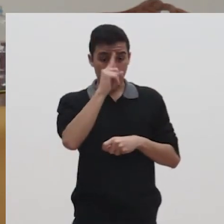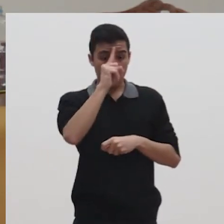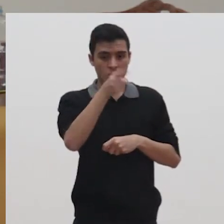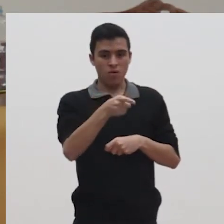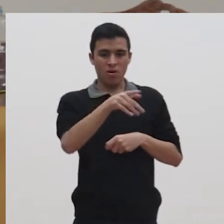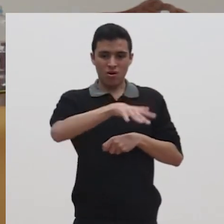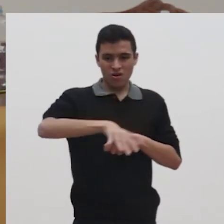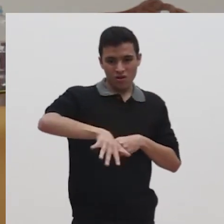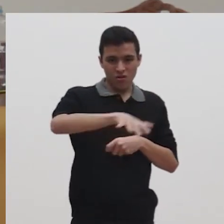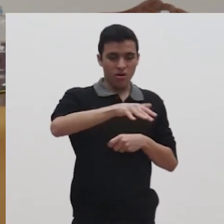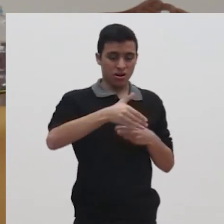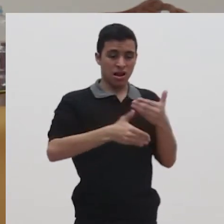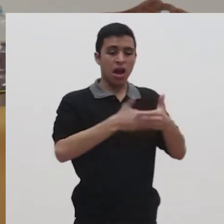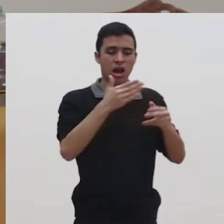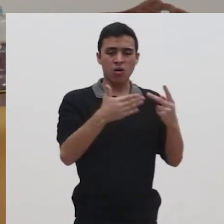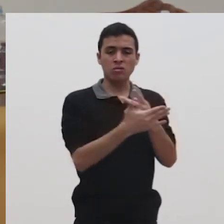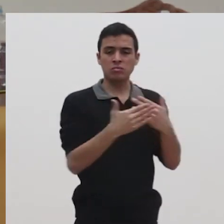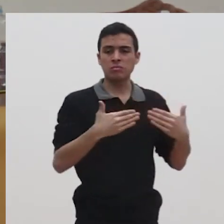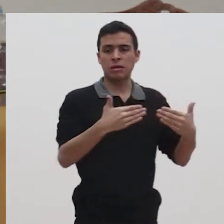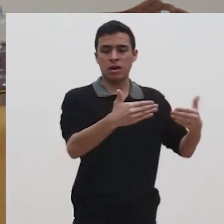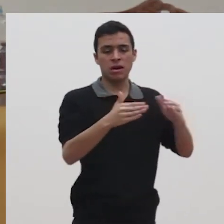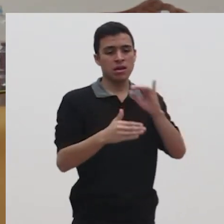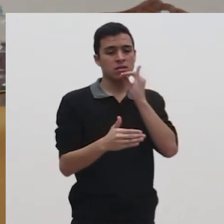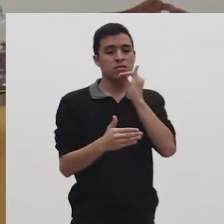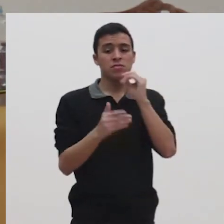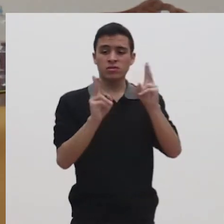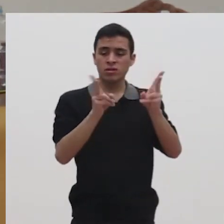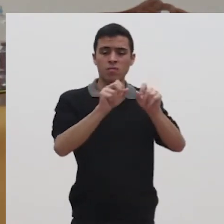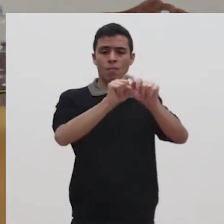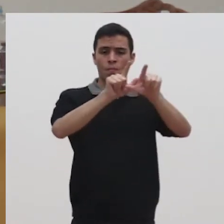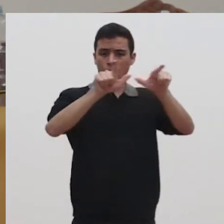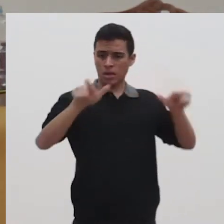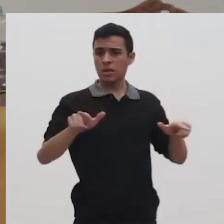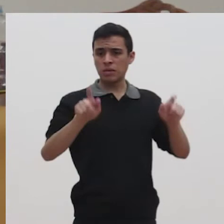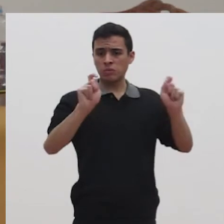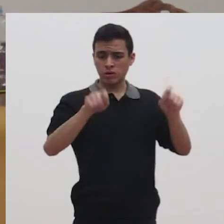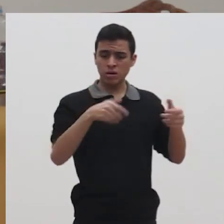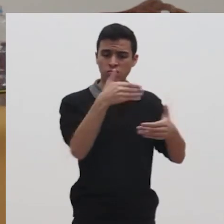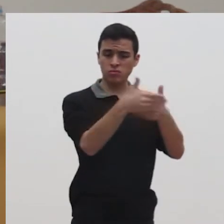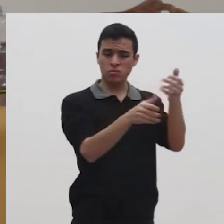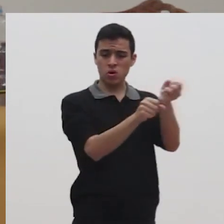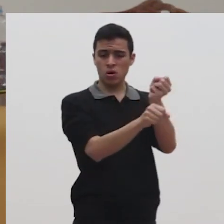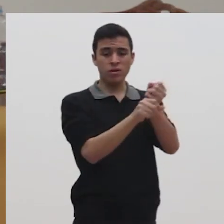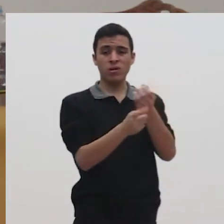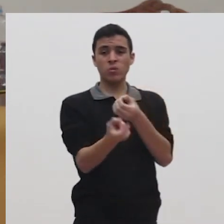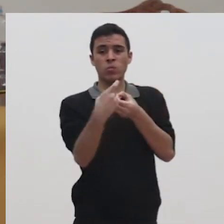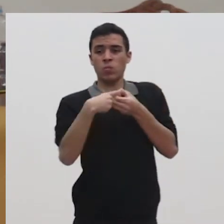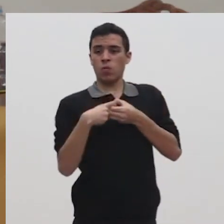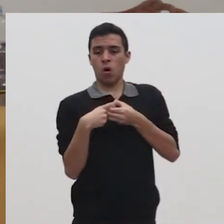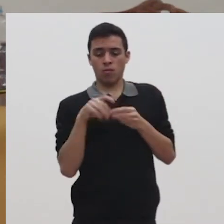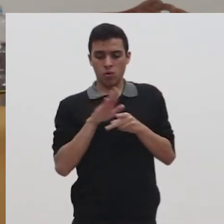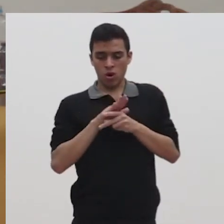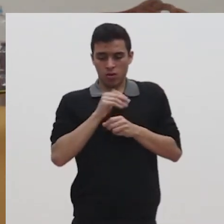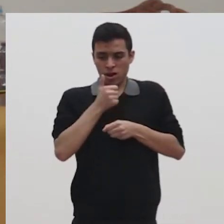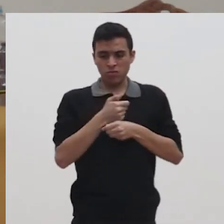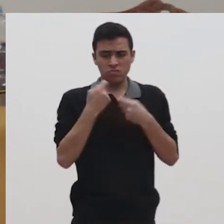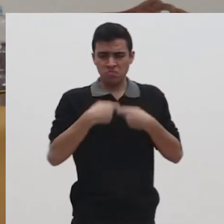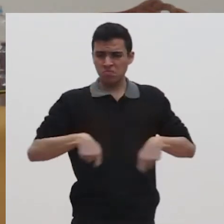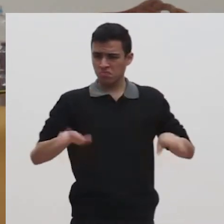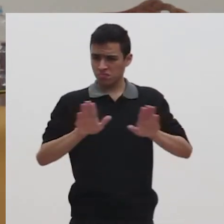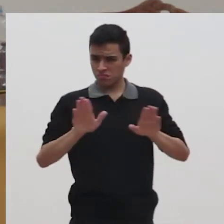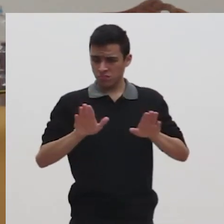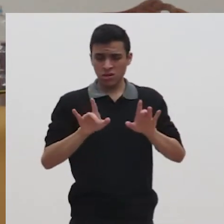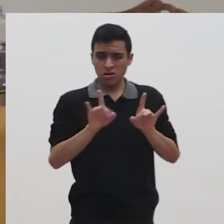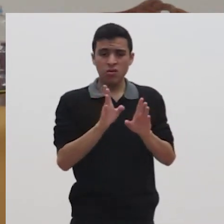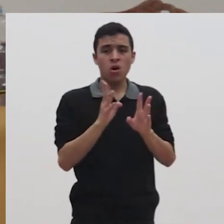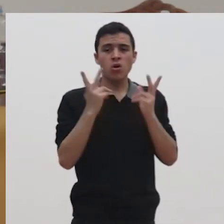ordem na execução da obra. Eu tenho como ser transparente na execução dessa ordem. Você só vê a fila de quando que vai sair a minha